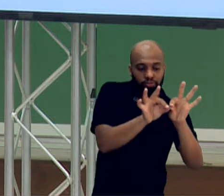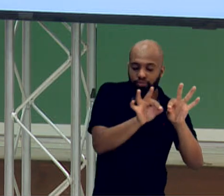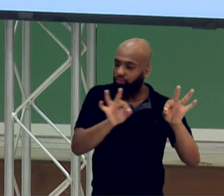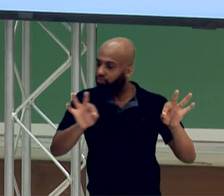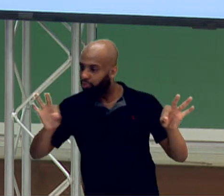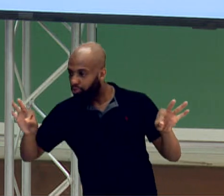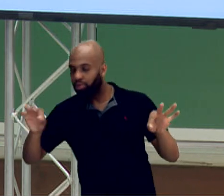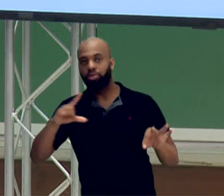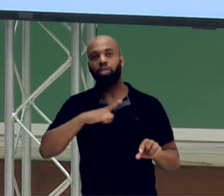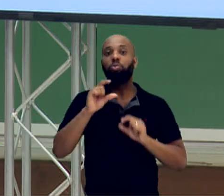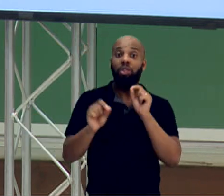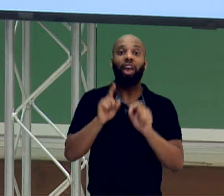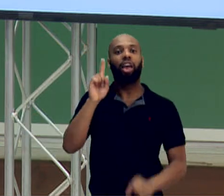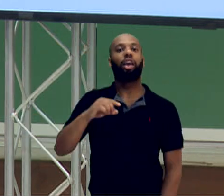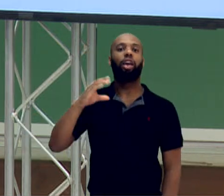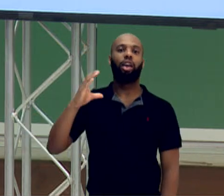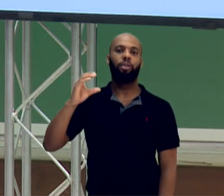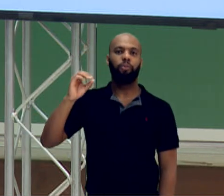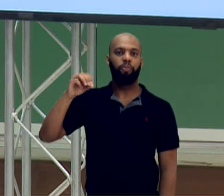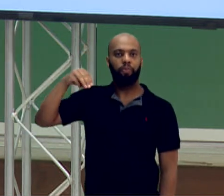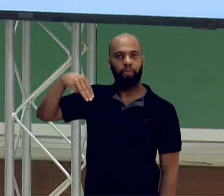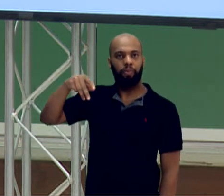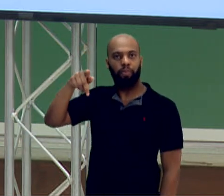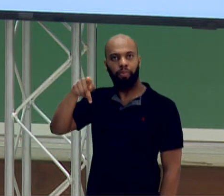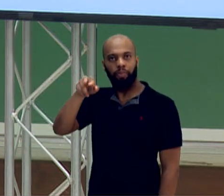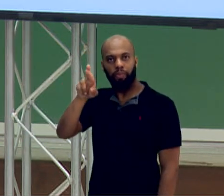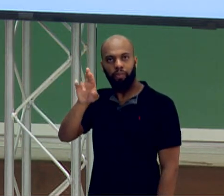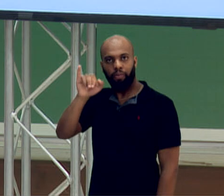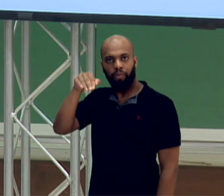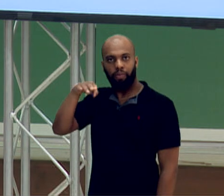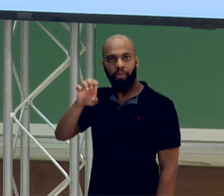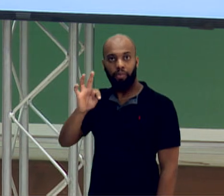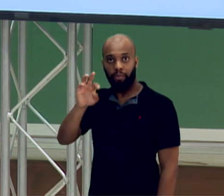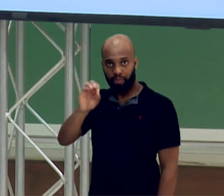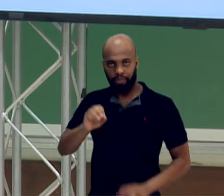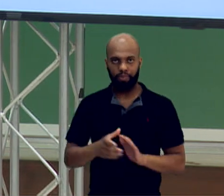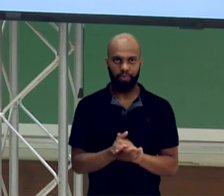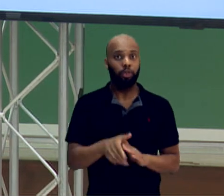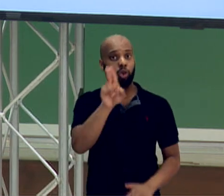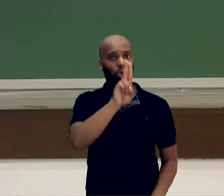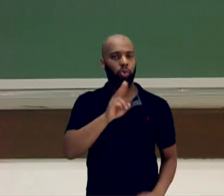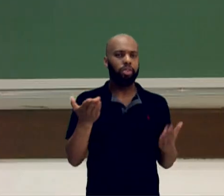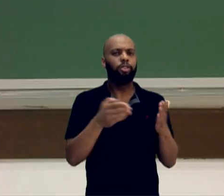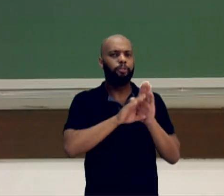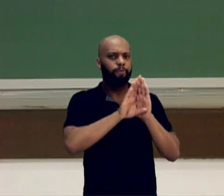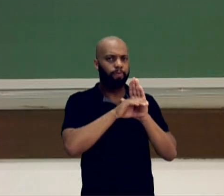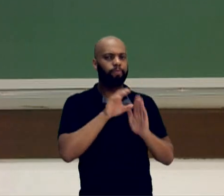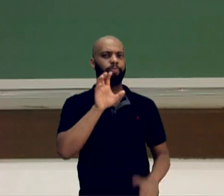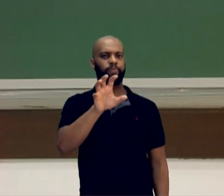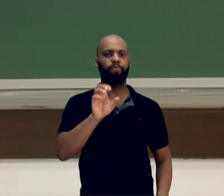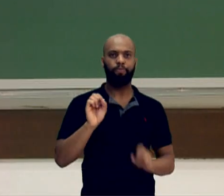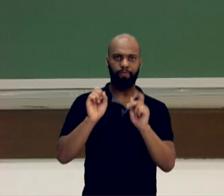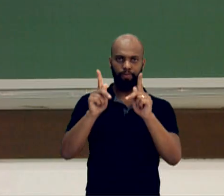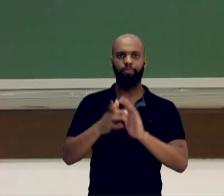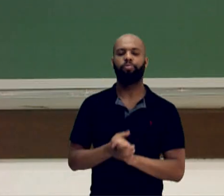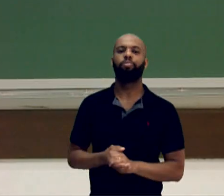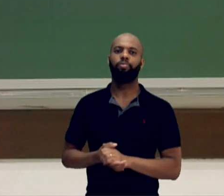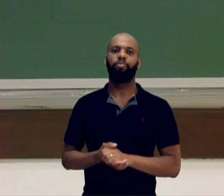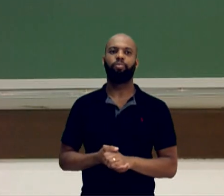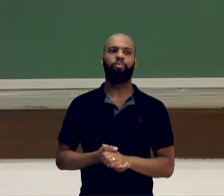fita métrica. Aqui ainda faltou mais um instrumento de medida, que é o metro de carpinteiro, que é aquela régua que dobra assim,